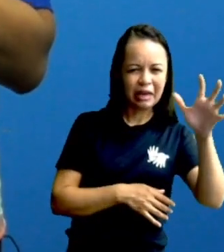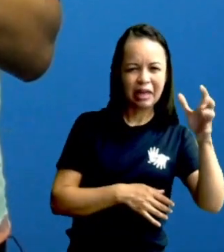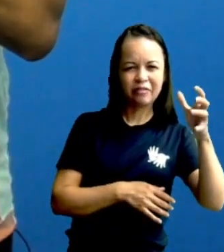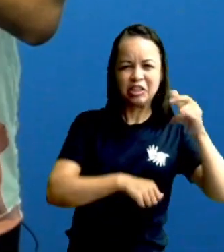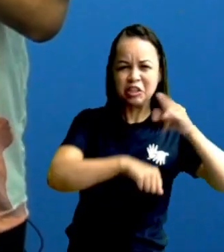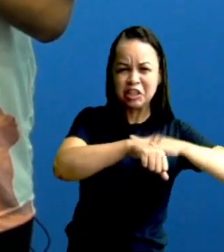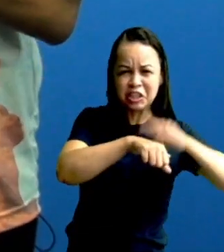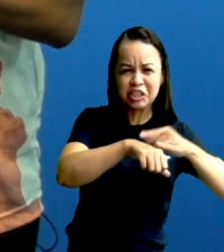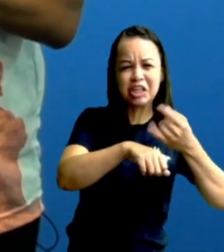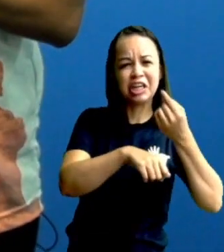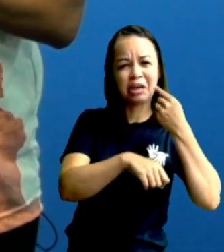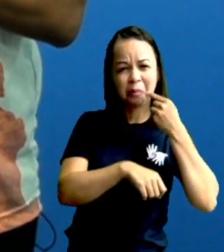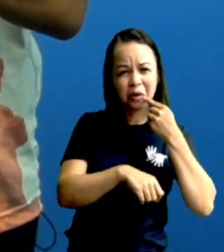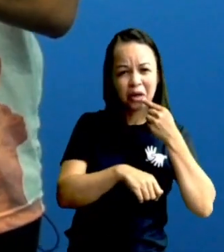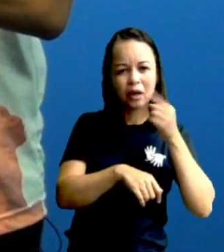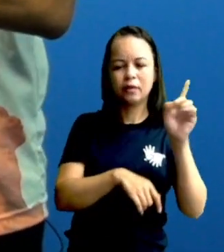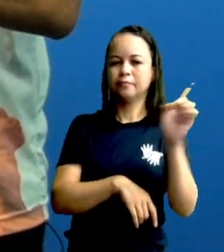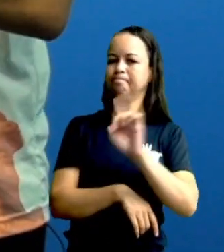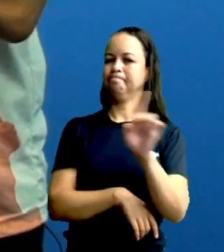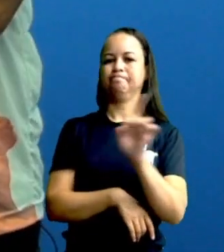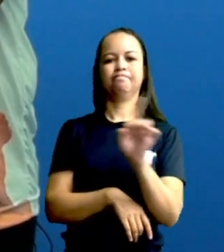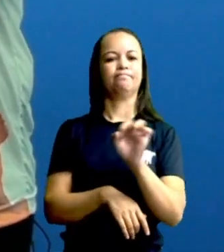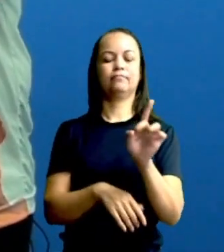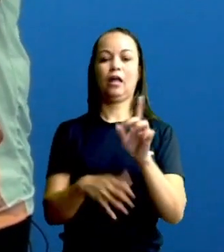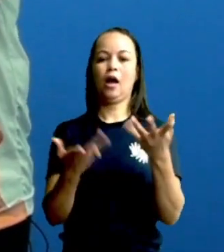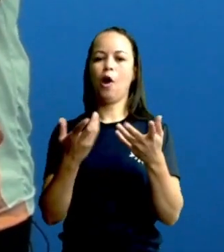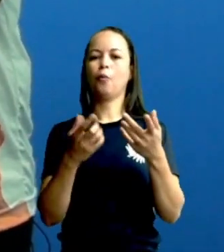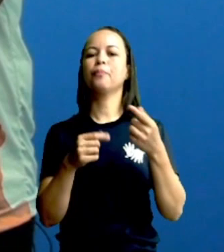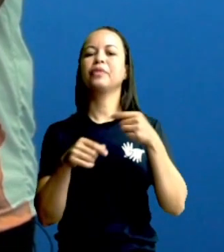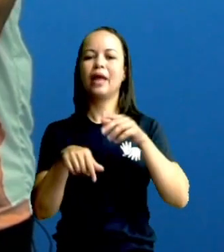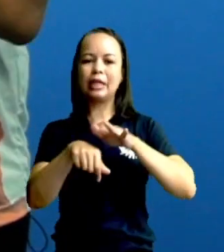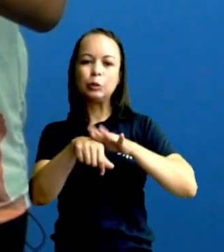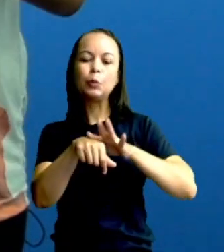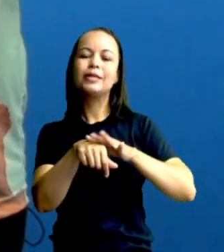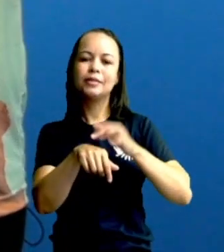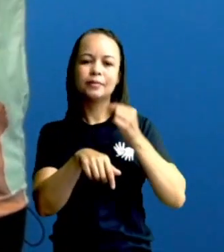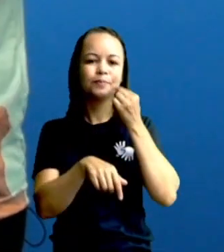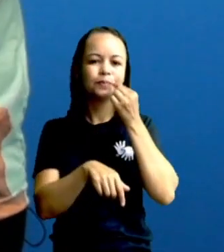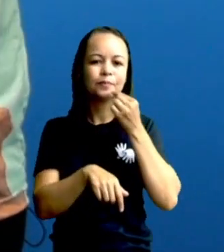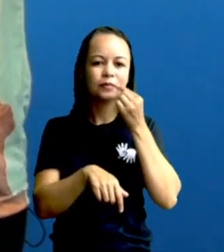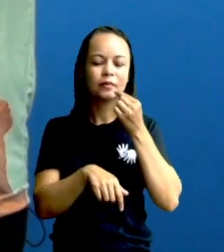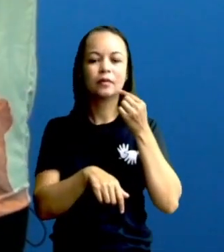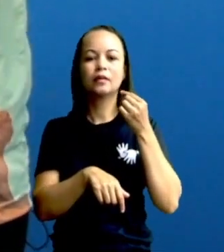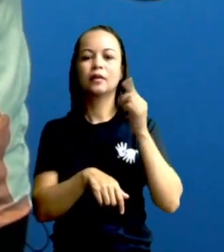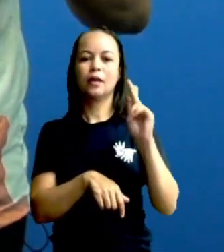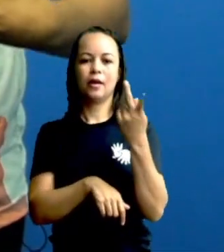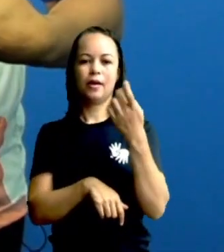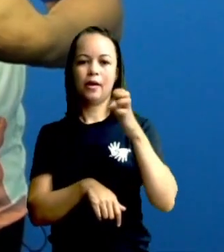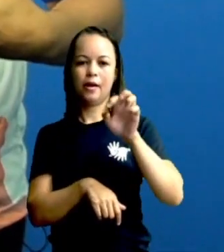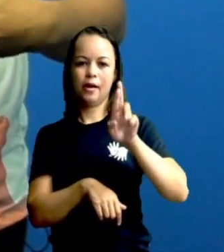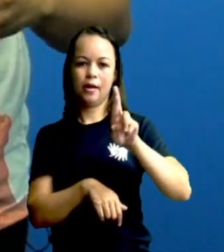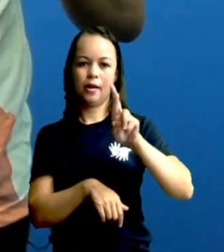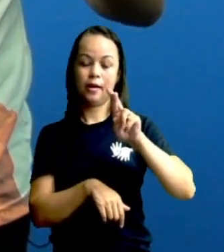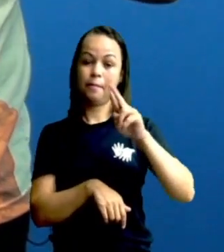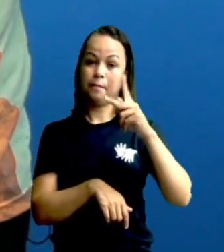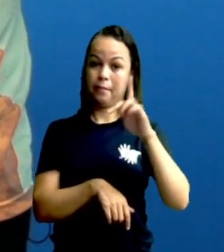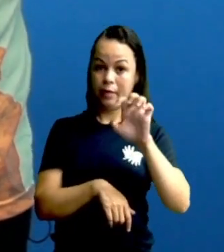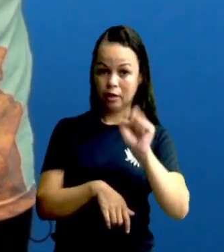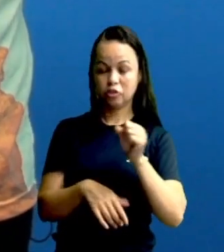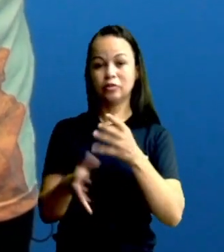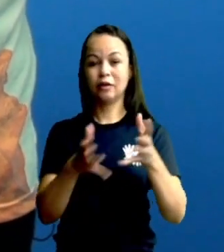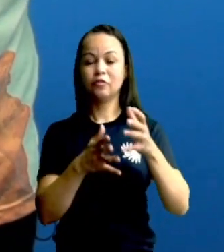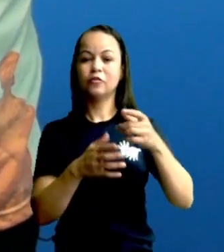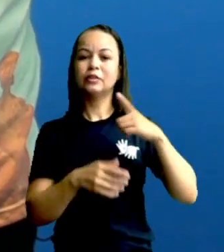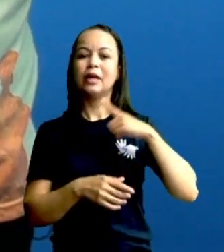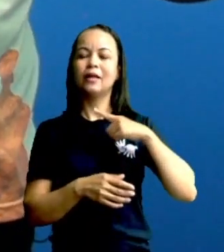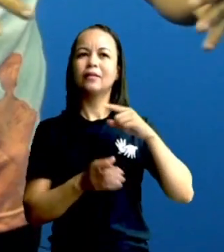é herpes. É uma doença que muitas vezes ela se torna oportunista. Por quê? Porque ela basta você ter uma baixa na tua imunidade devido